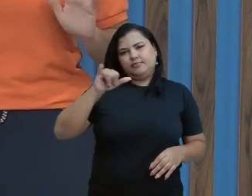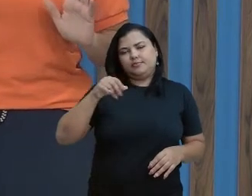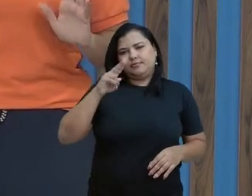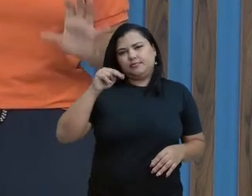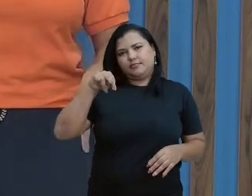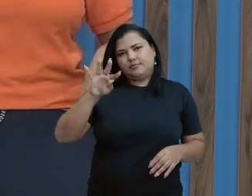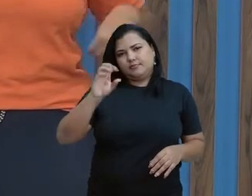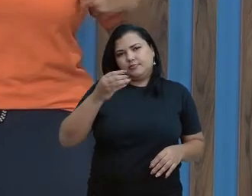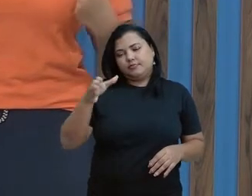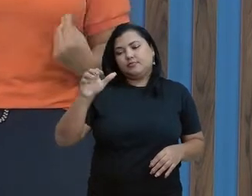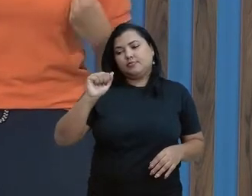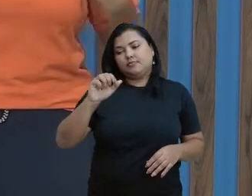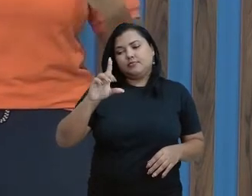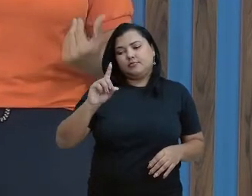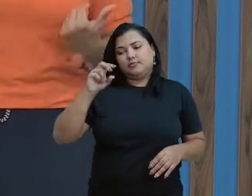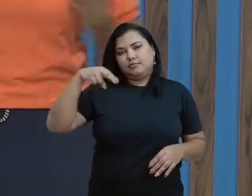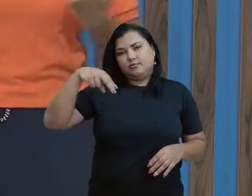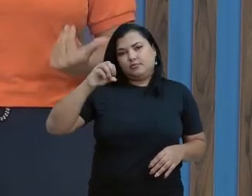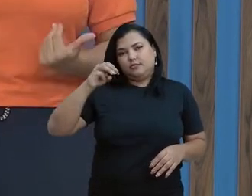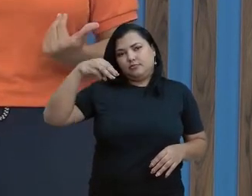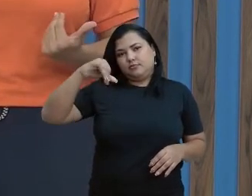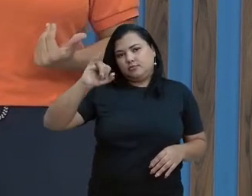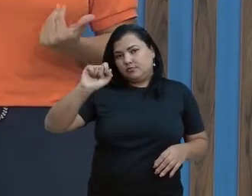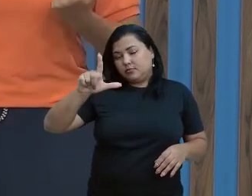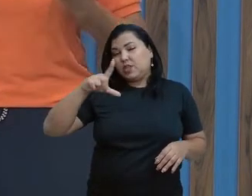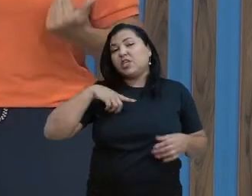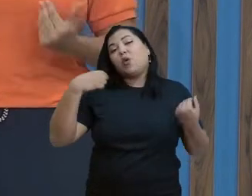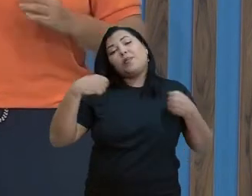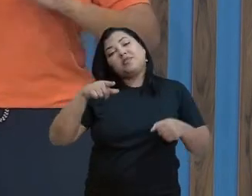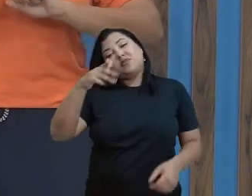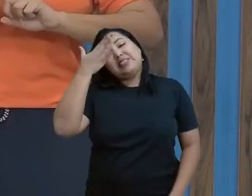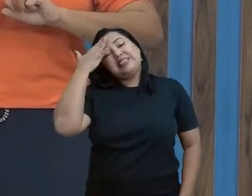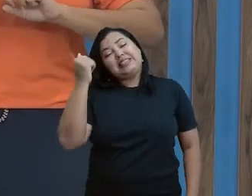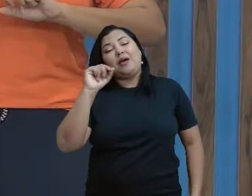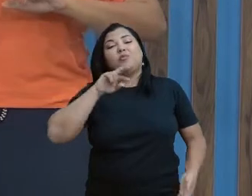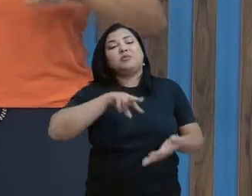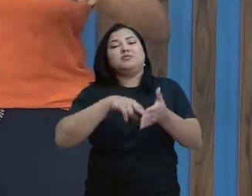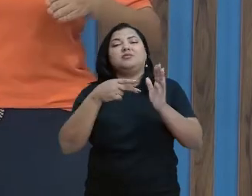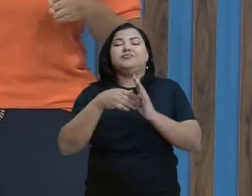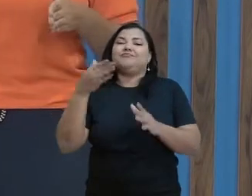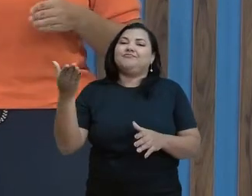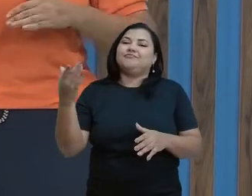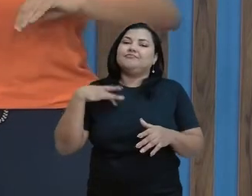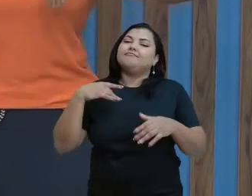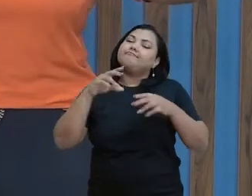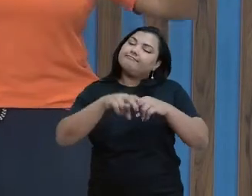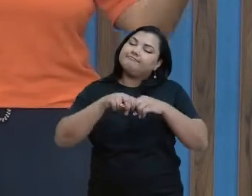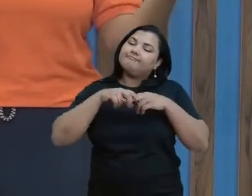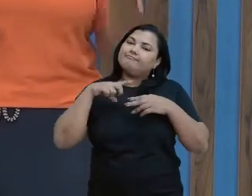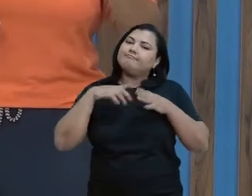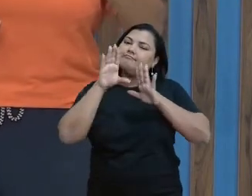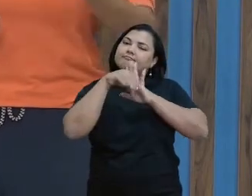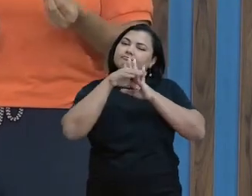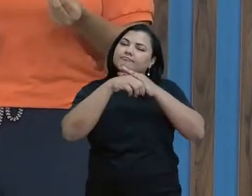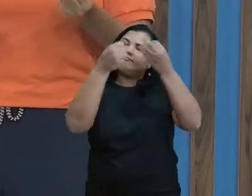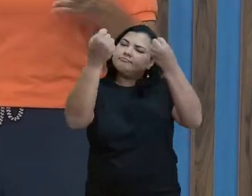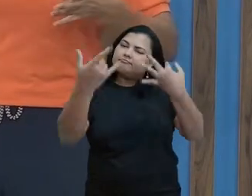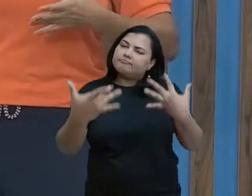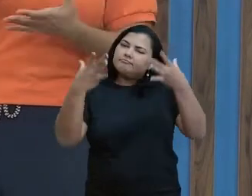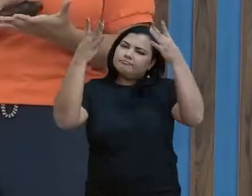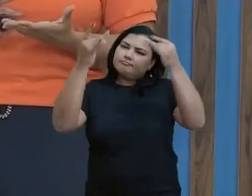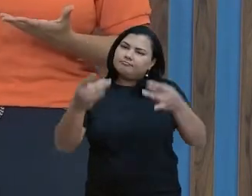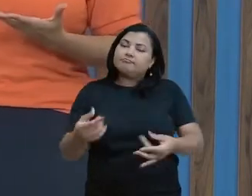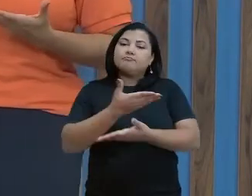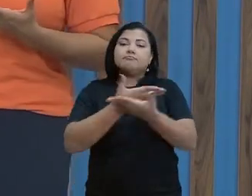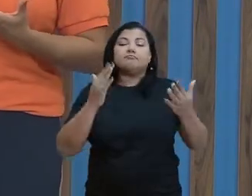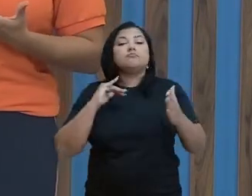vocês lembrem o que é um adjunto adnominal. E é por isso que eu estou patinando de conceito em conceito, para